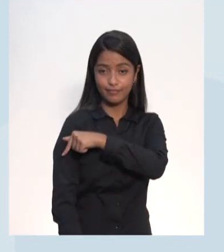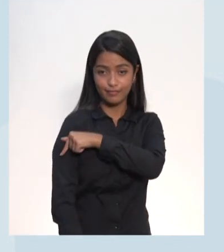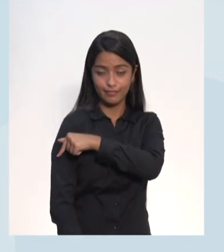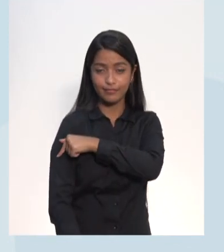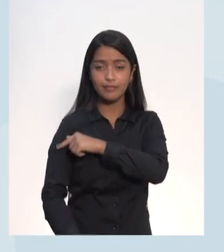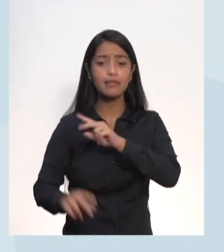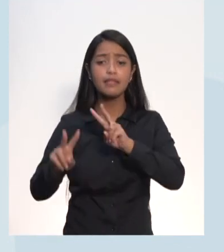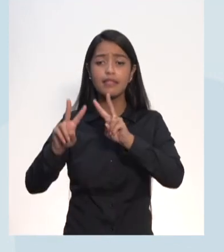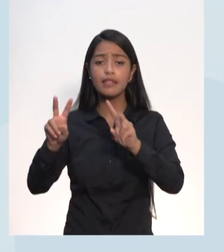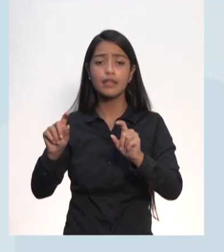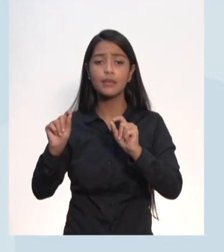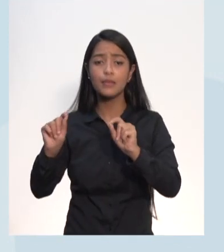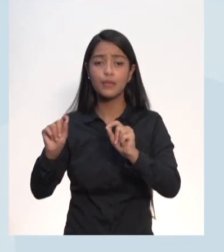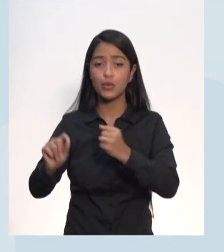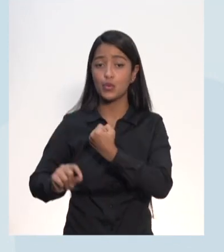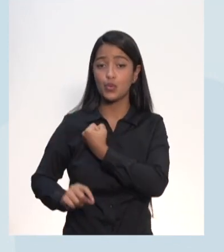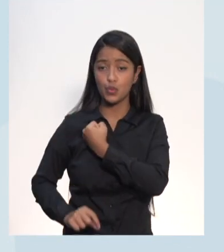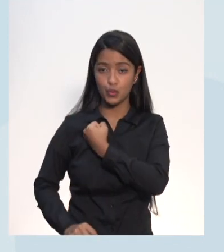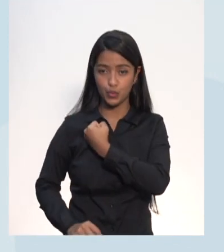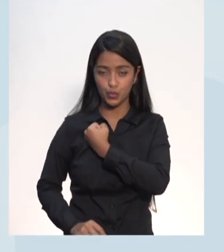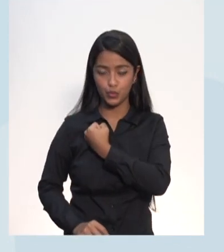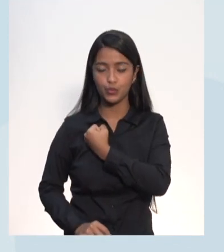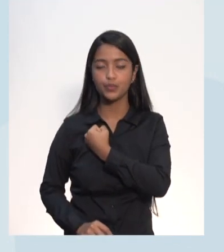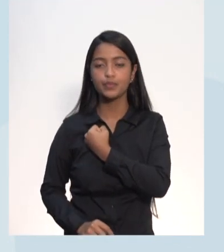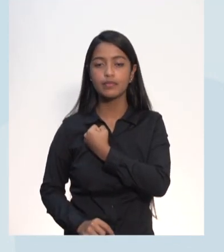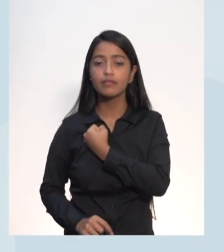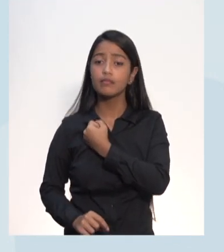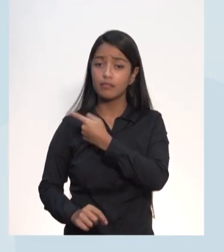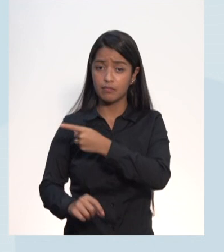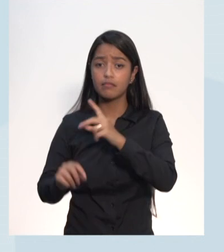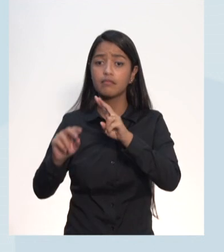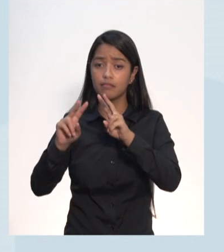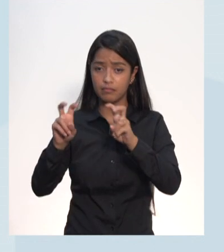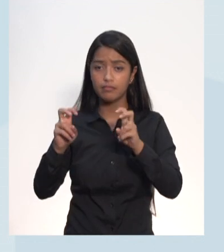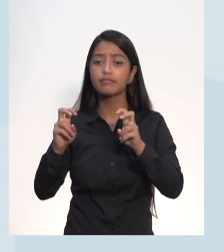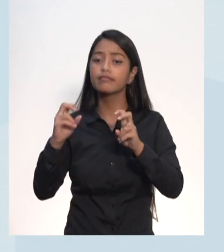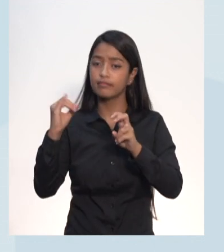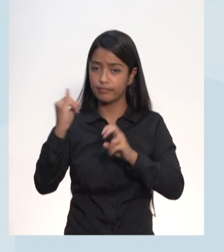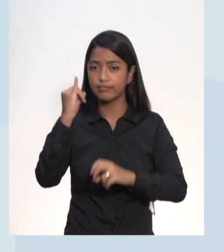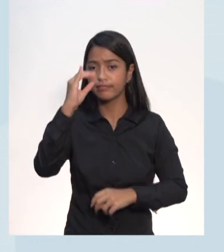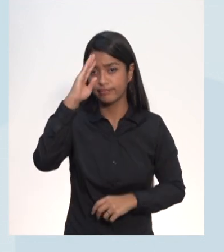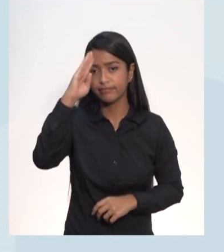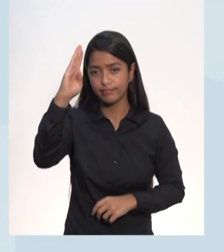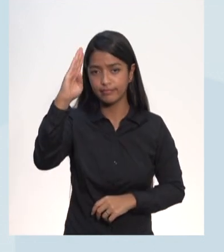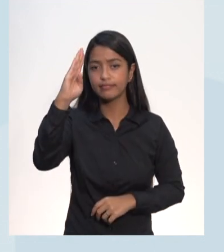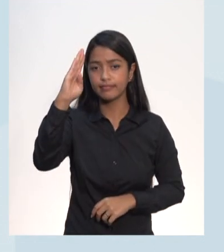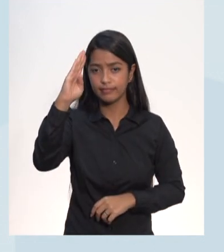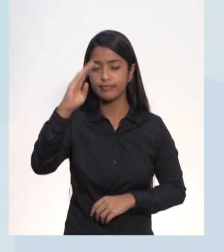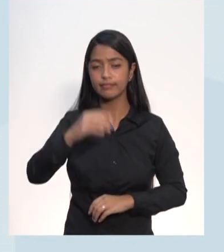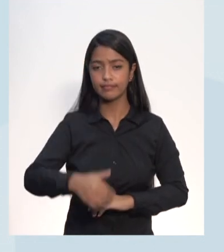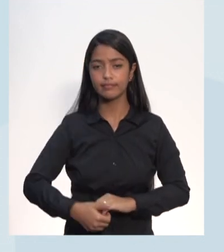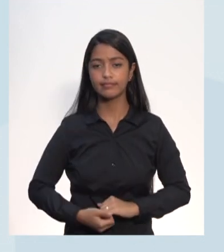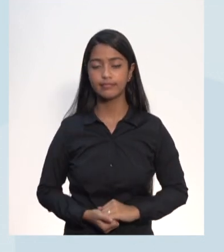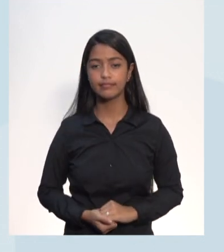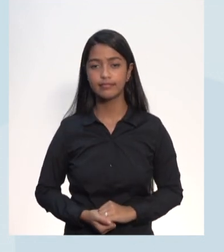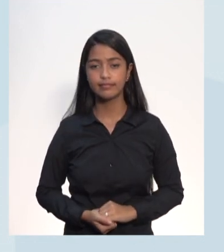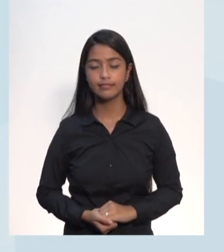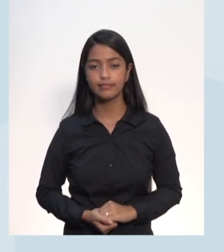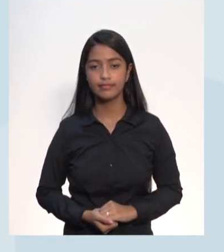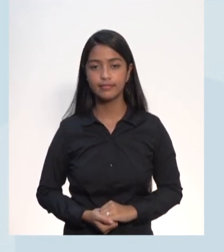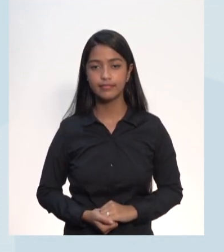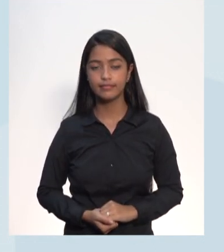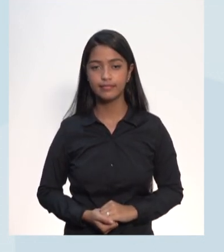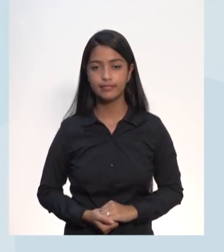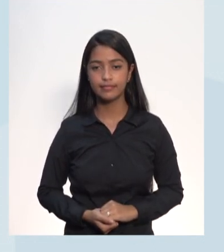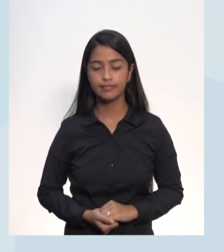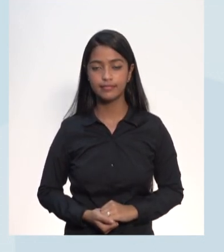né? É uma habilidade importante, né? E não